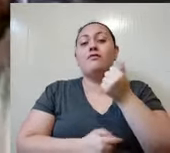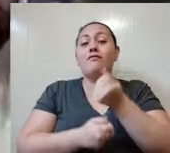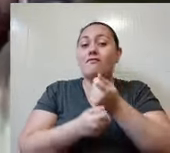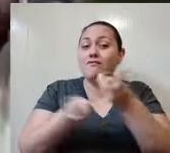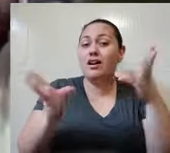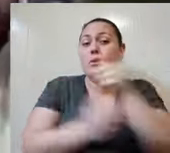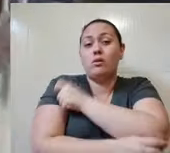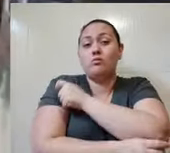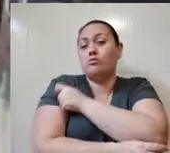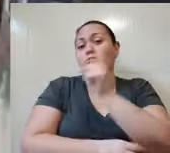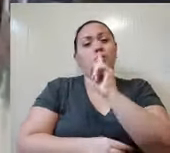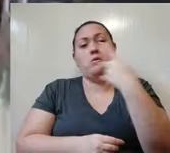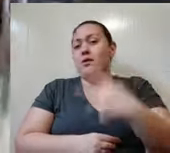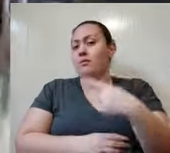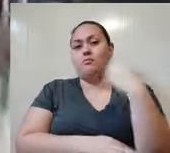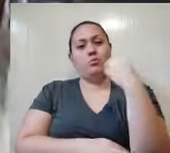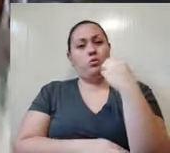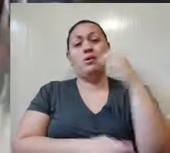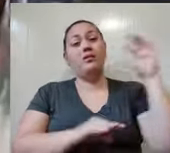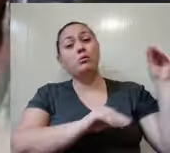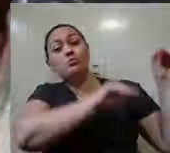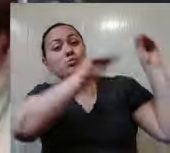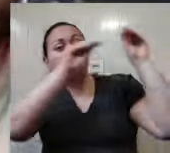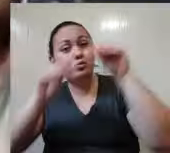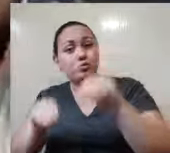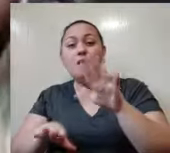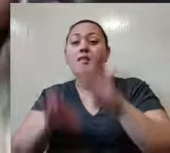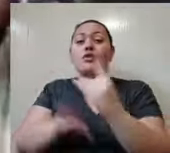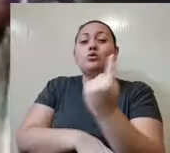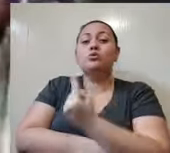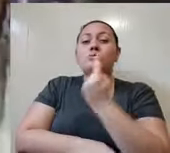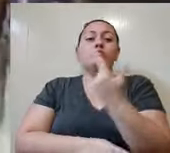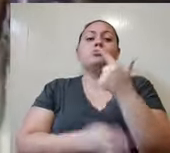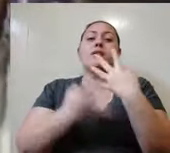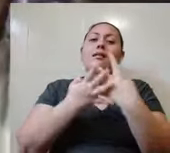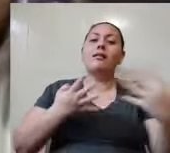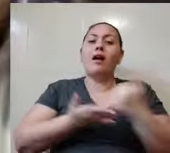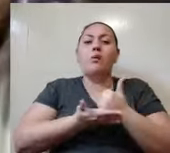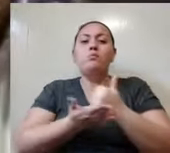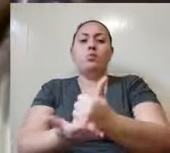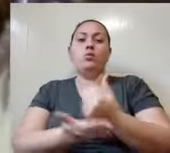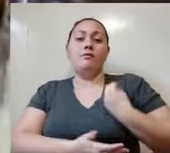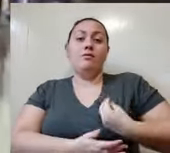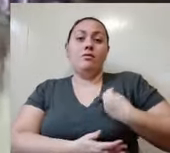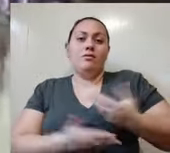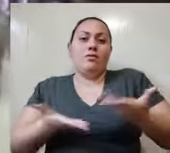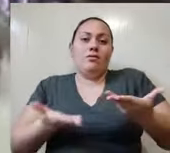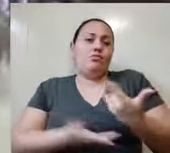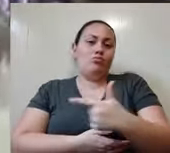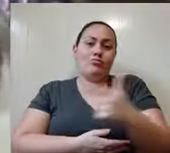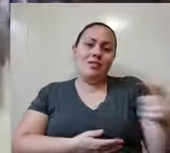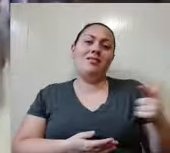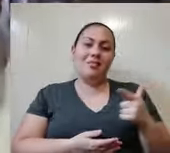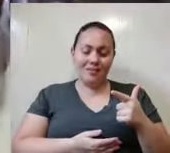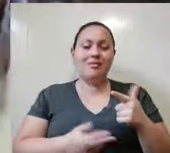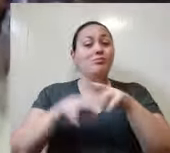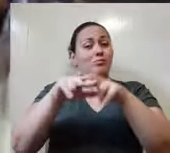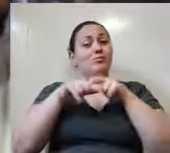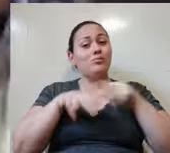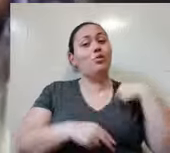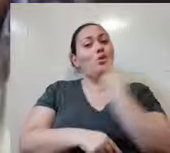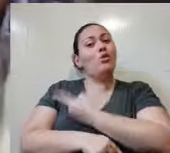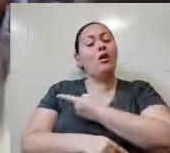Porto Alegre e acabam vindo para cá, não tendo uma rede de apoio muito presente nesse momento, então a gente também